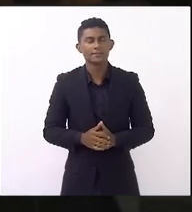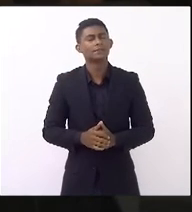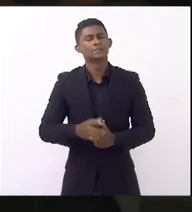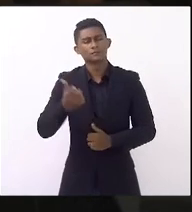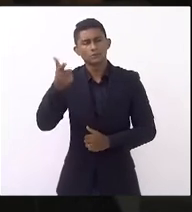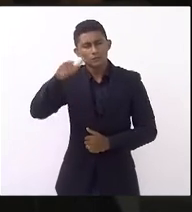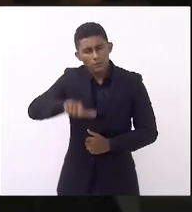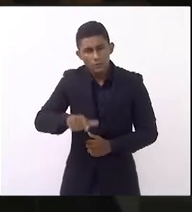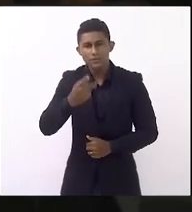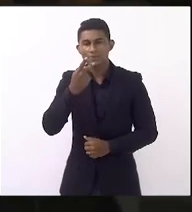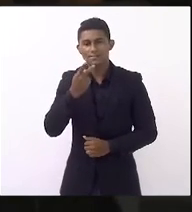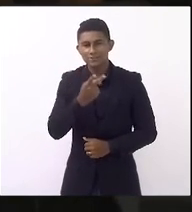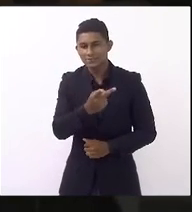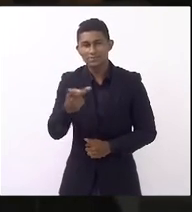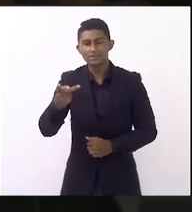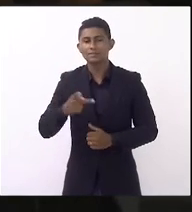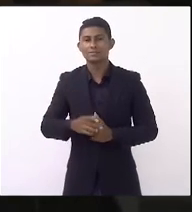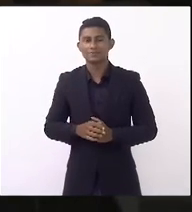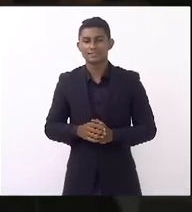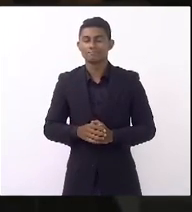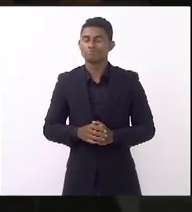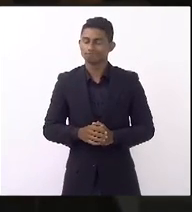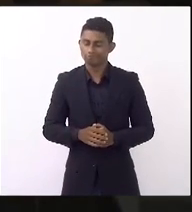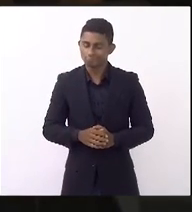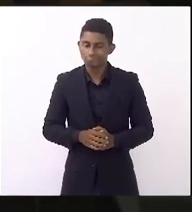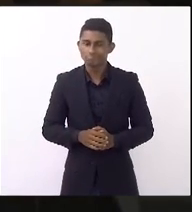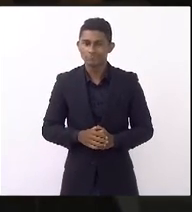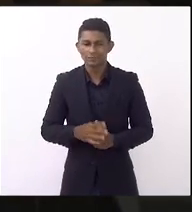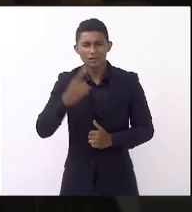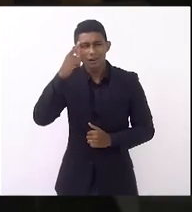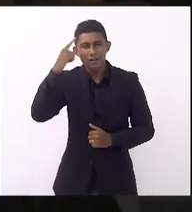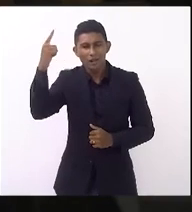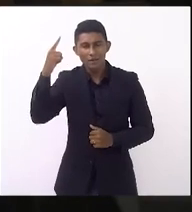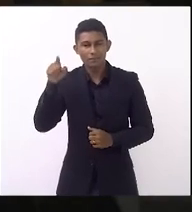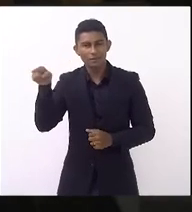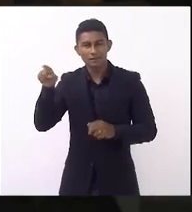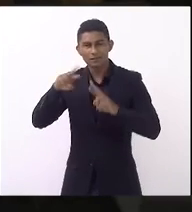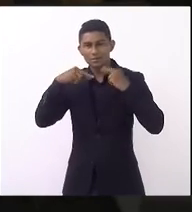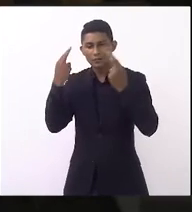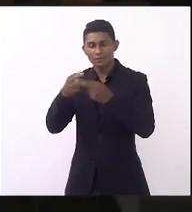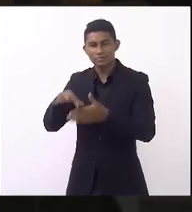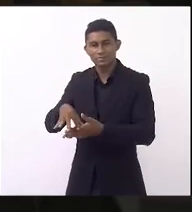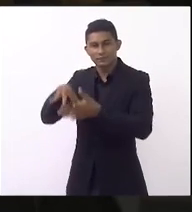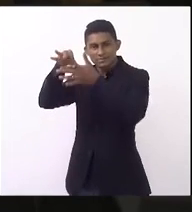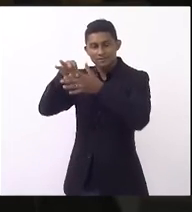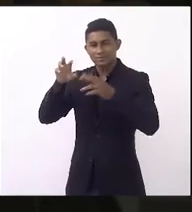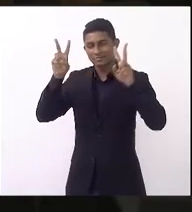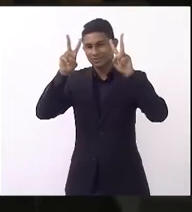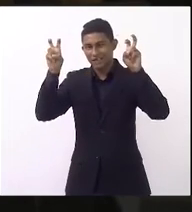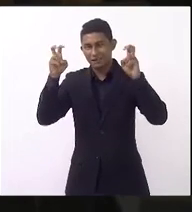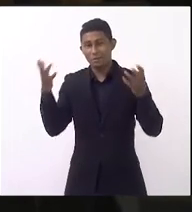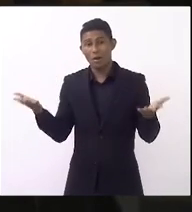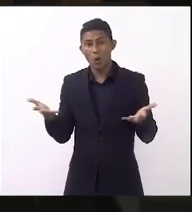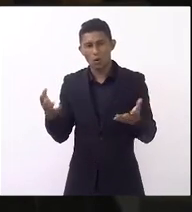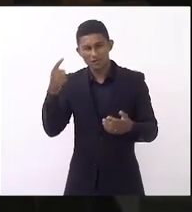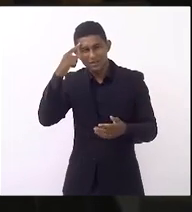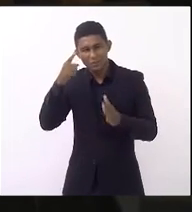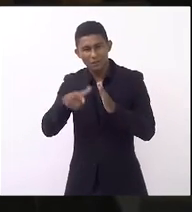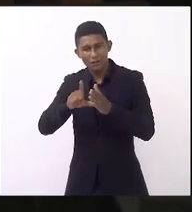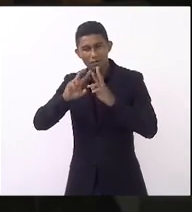aqui no tema que coloquei lá no Colégio de Líderes, que se reuniu hoje às 13